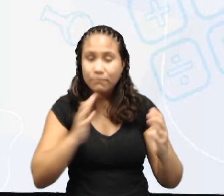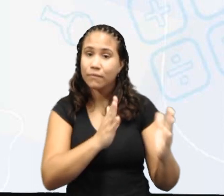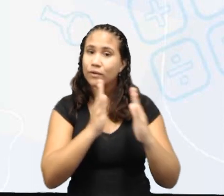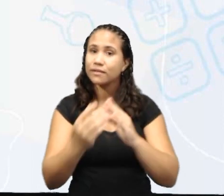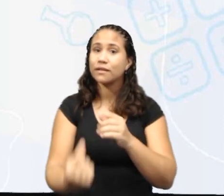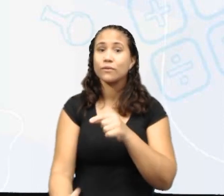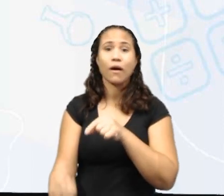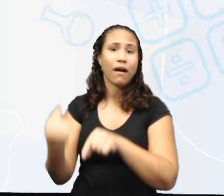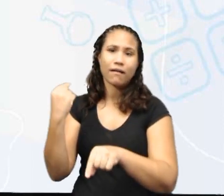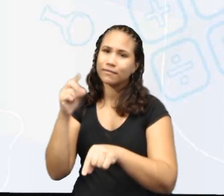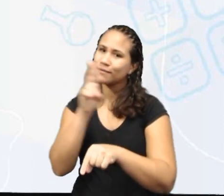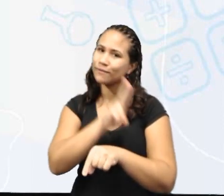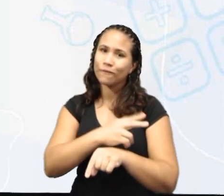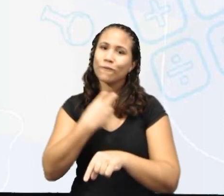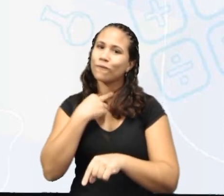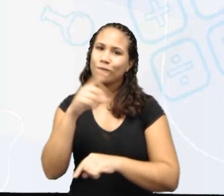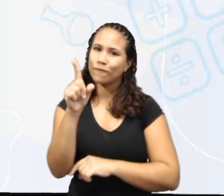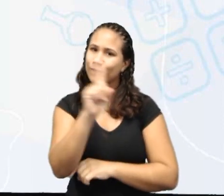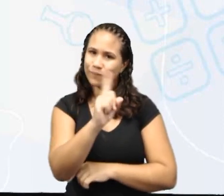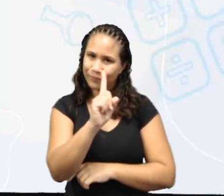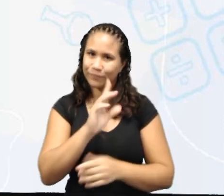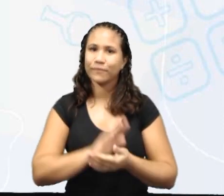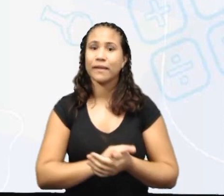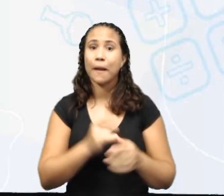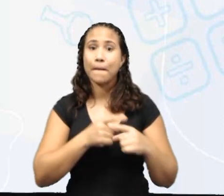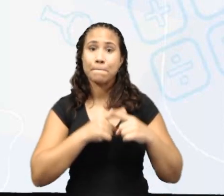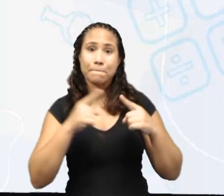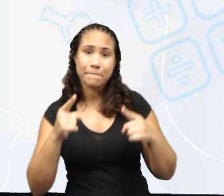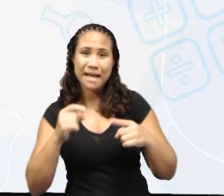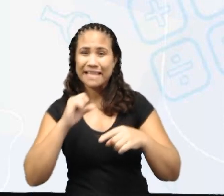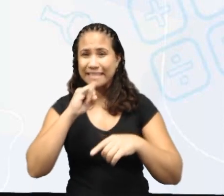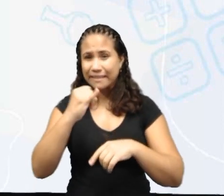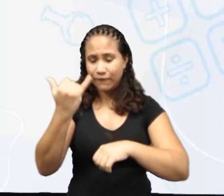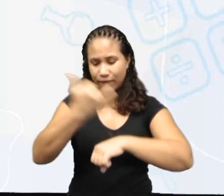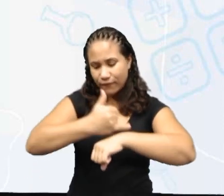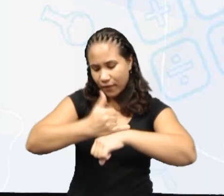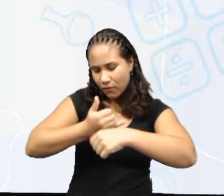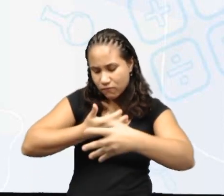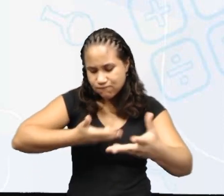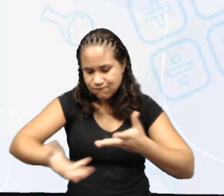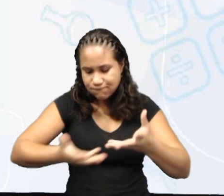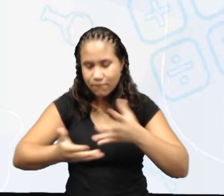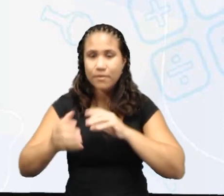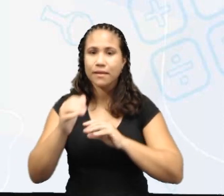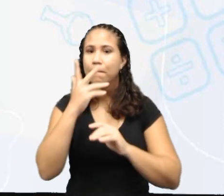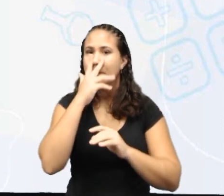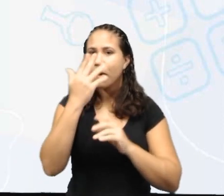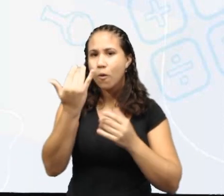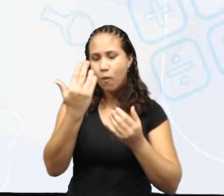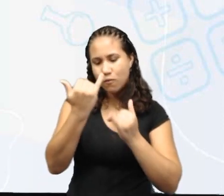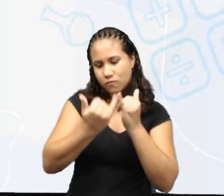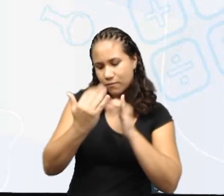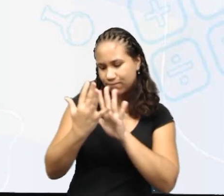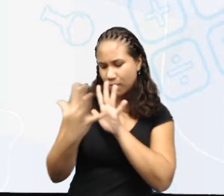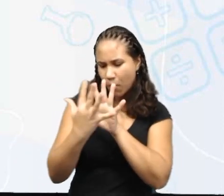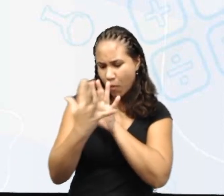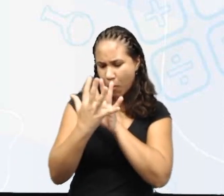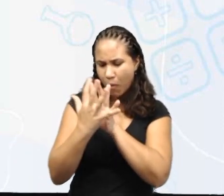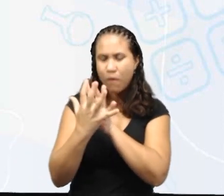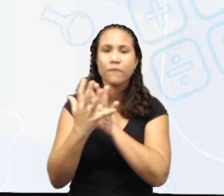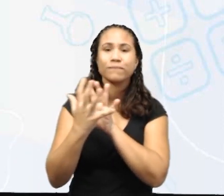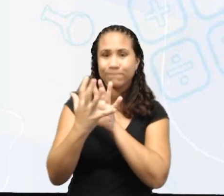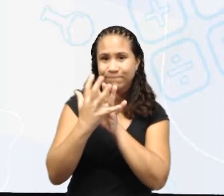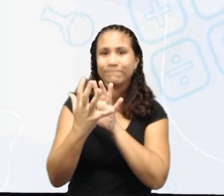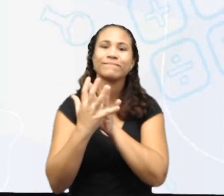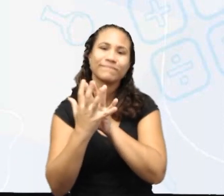já falou pode ser usado para separá-los. Mas como a limalha de ferro tem a capacidade de ser atraída por ímã, a gente utiliza um